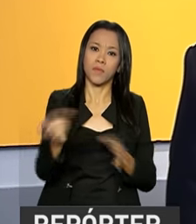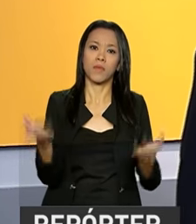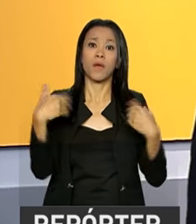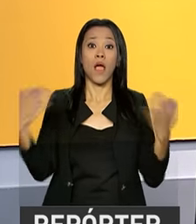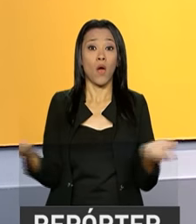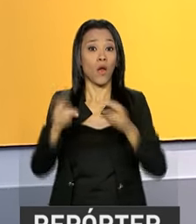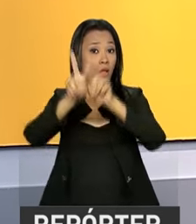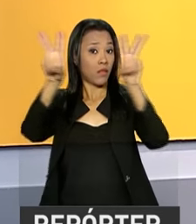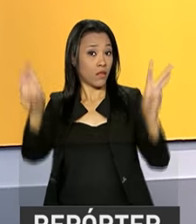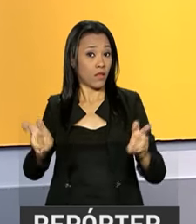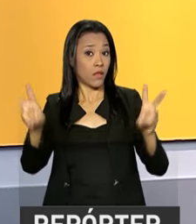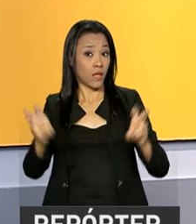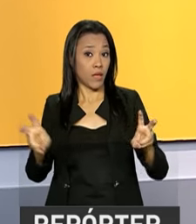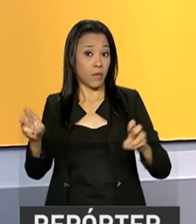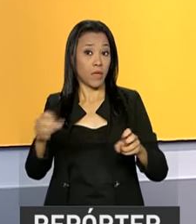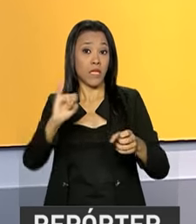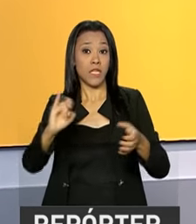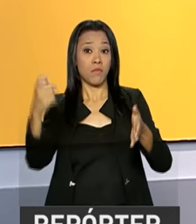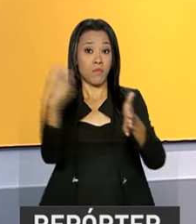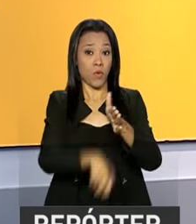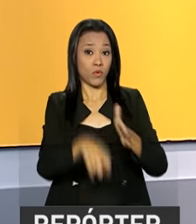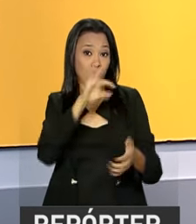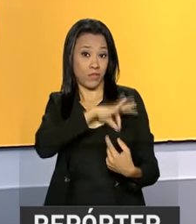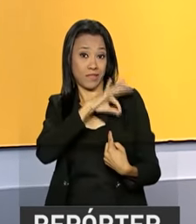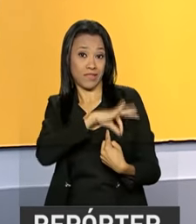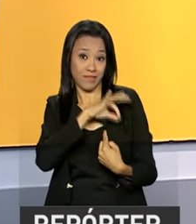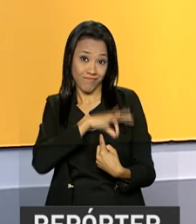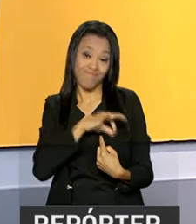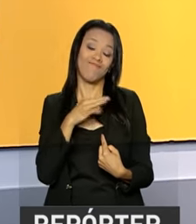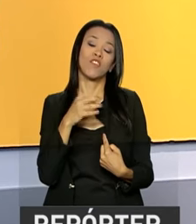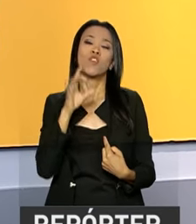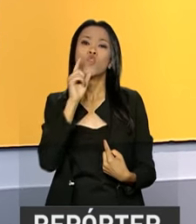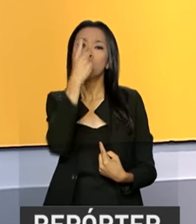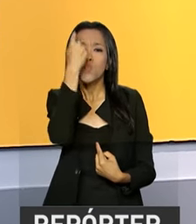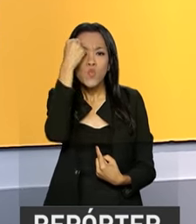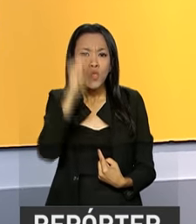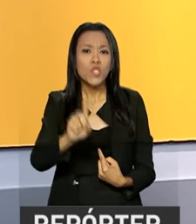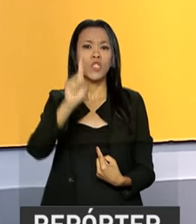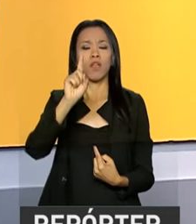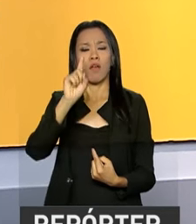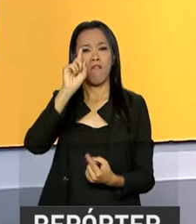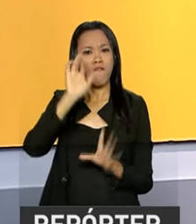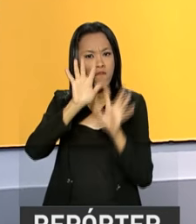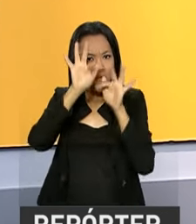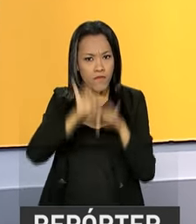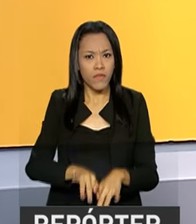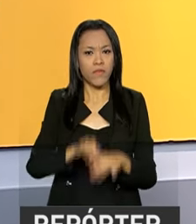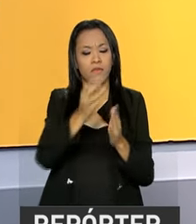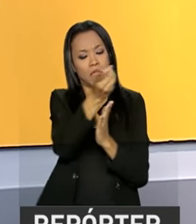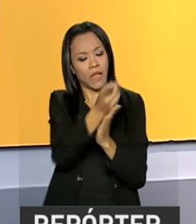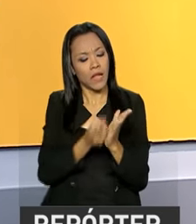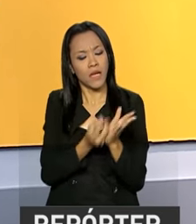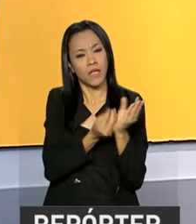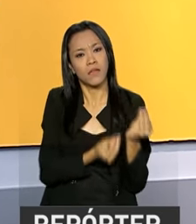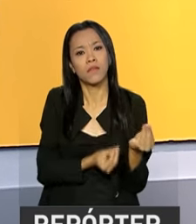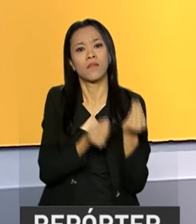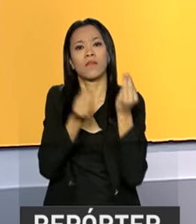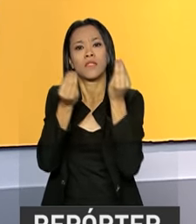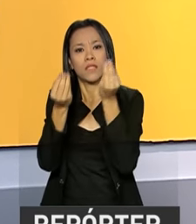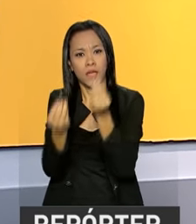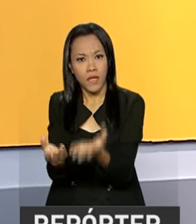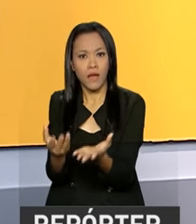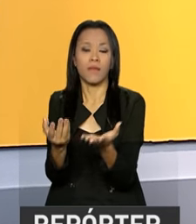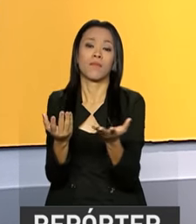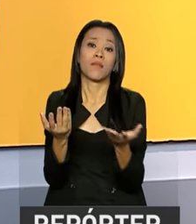agora porque falta apenas um dia para o fim da entrega da declaração do Imposto de Renda até